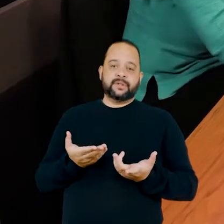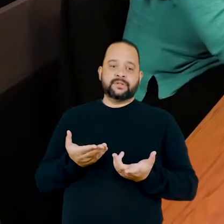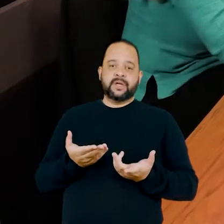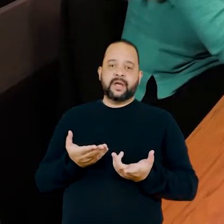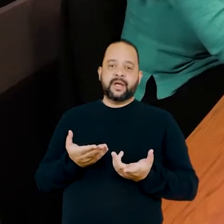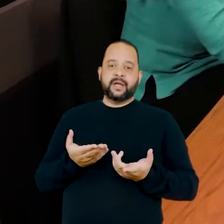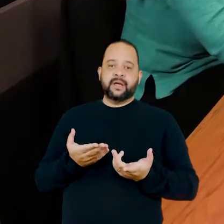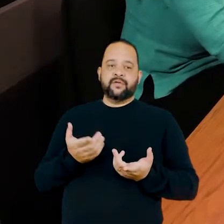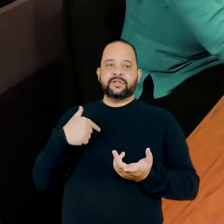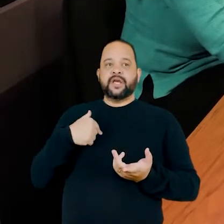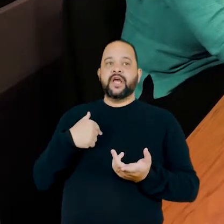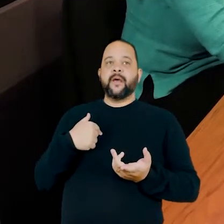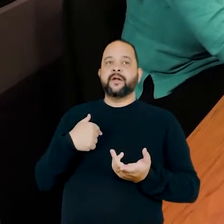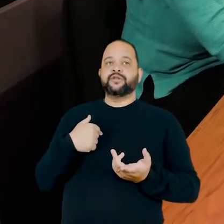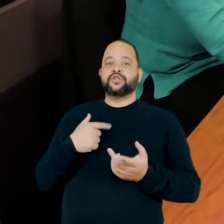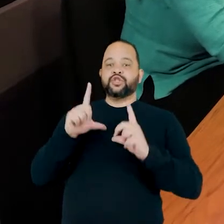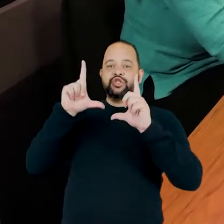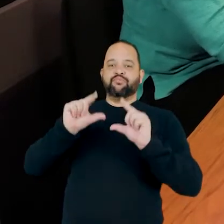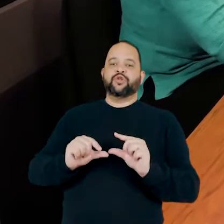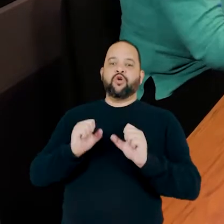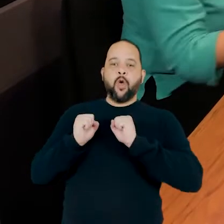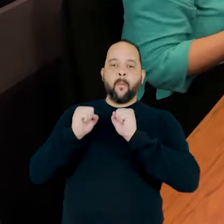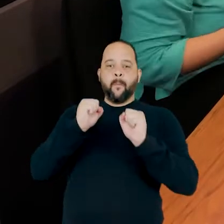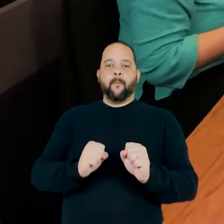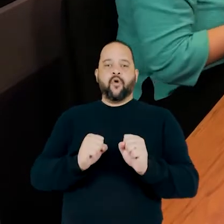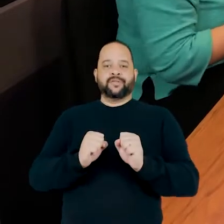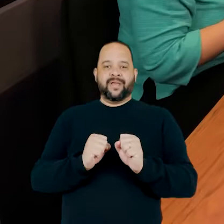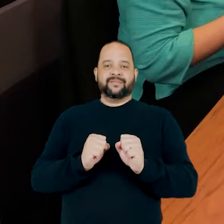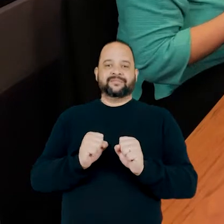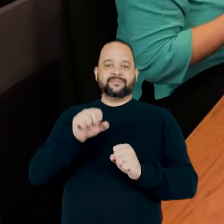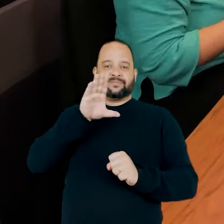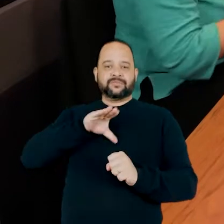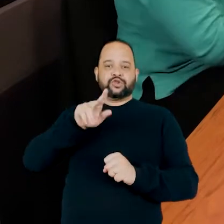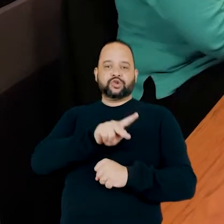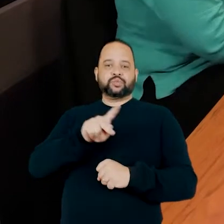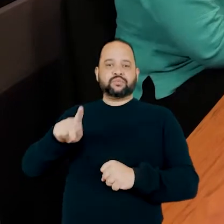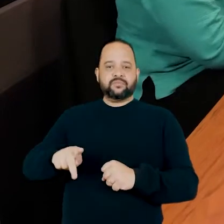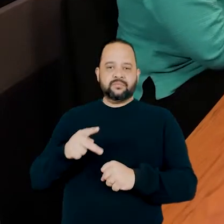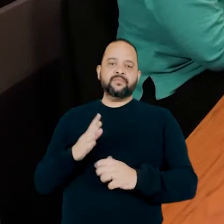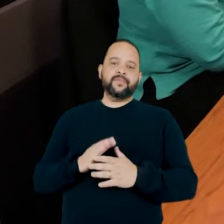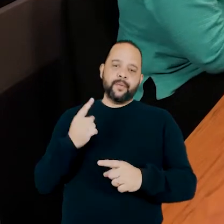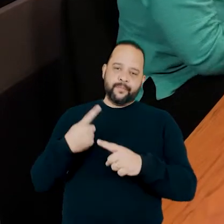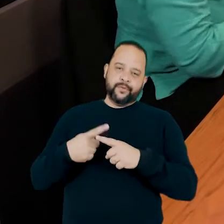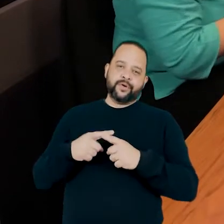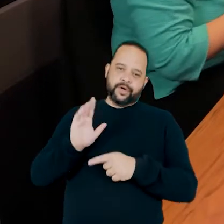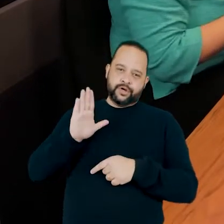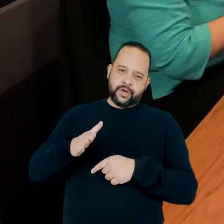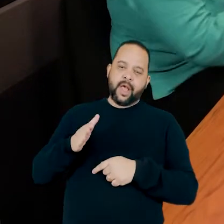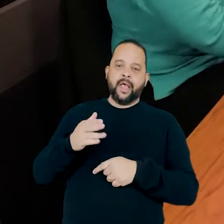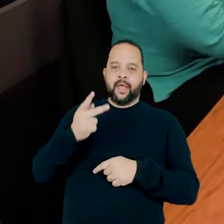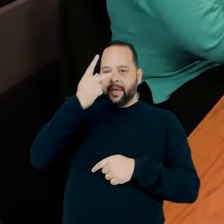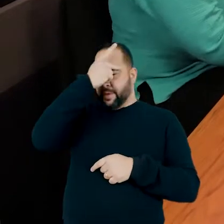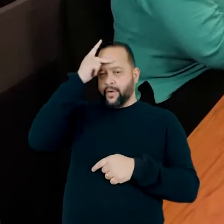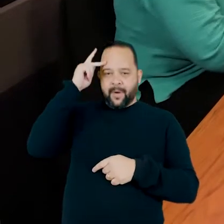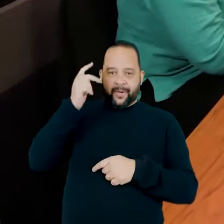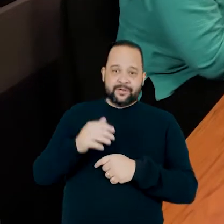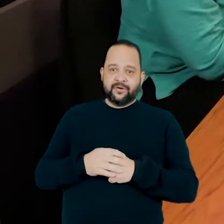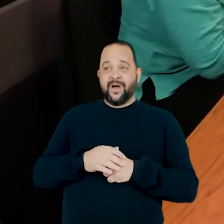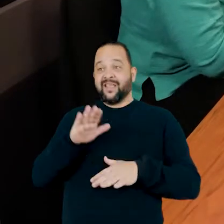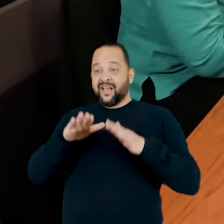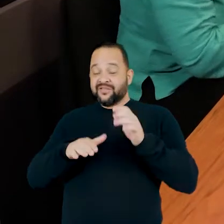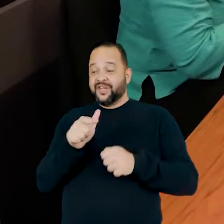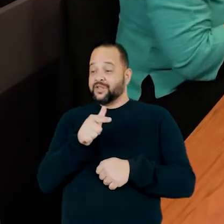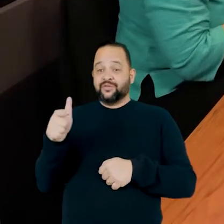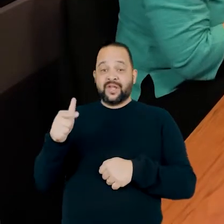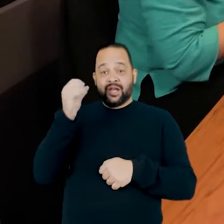autoridade de um mestre. Sim, sim. Porque é um... Normalmente já é uma pessoa com mais idade, que não é tão envolvida em tecnologia.